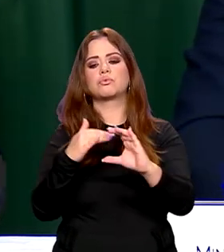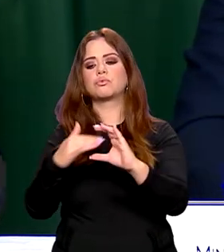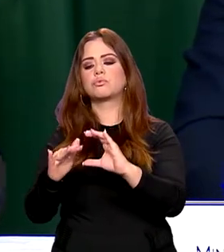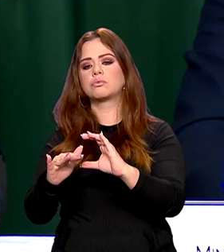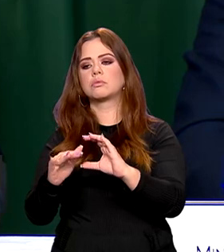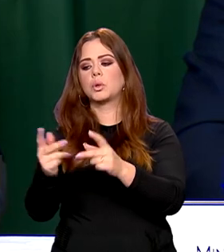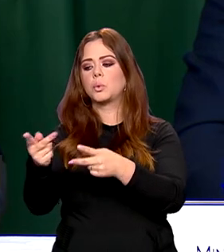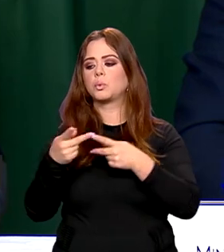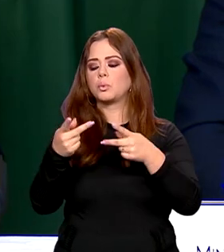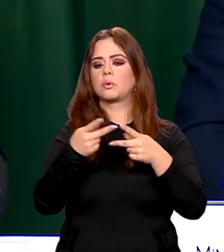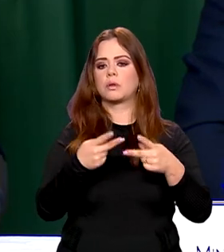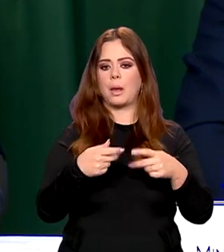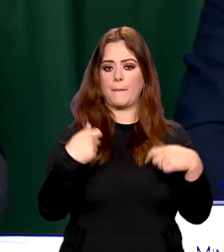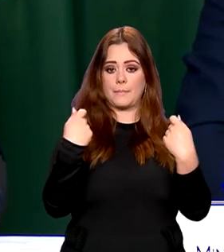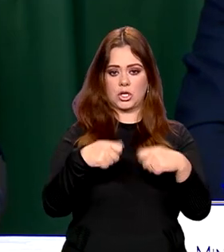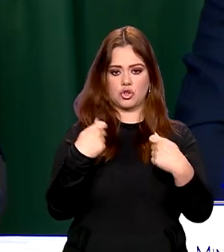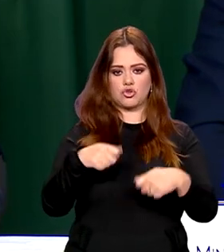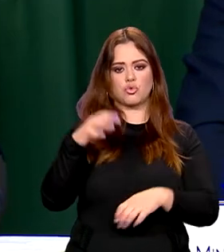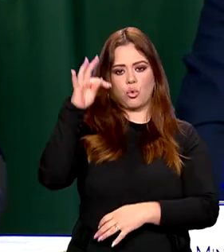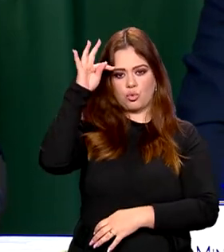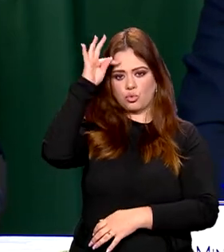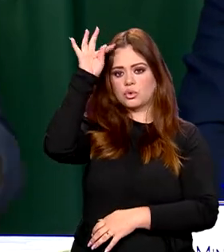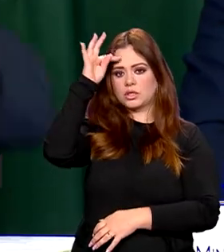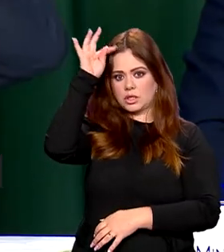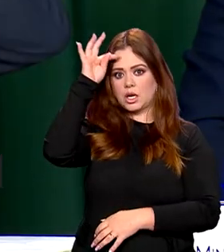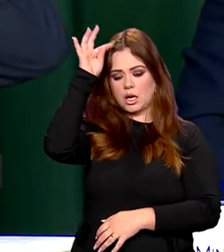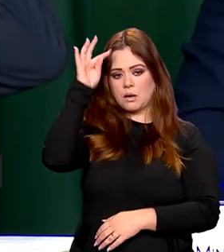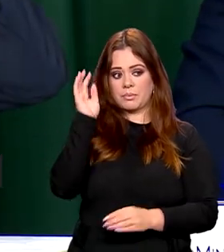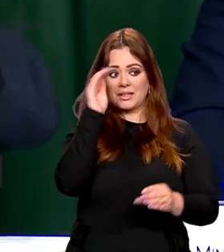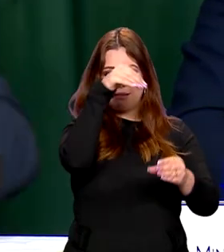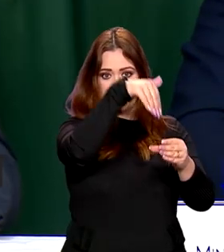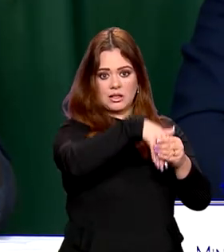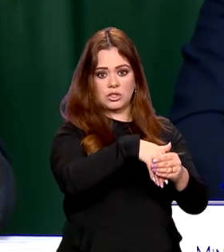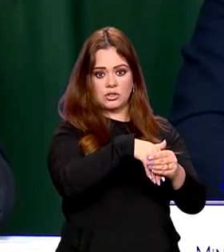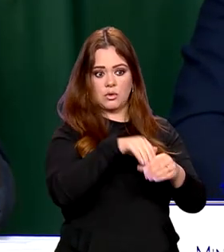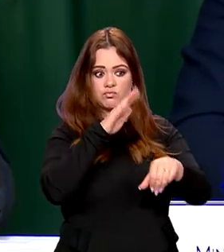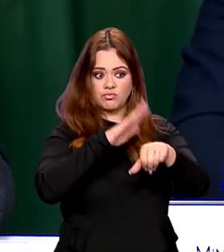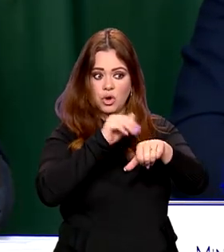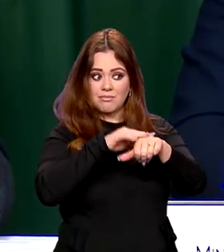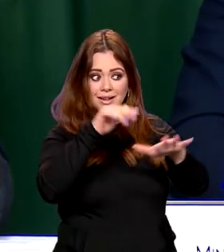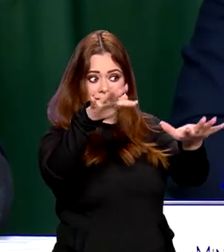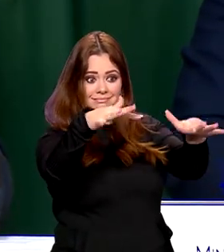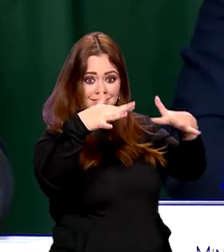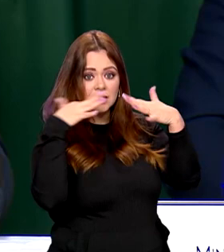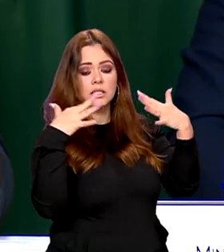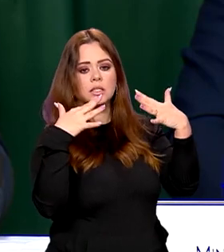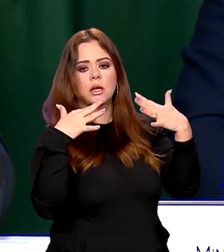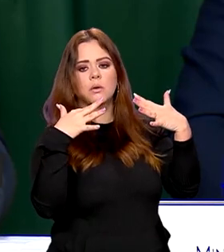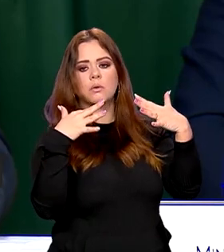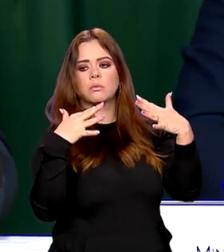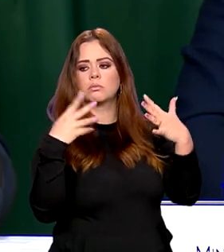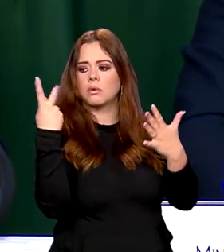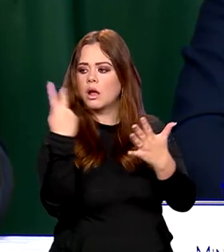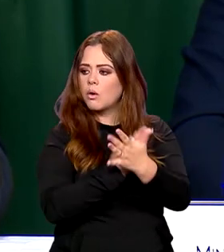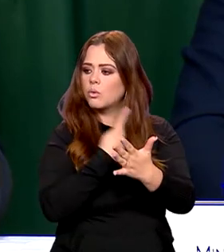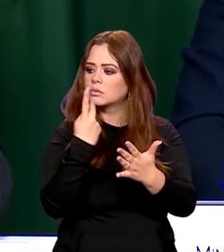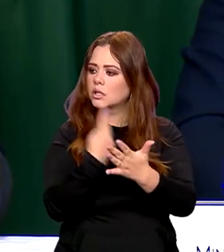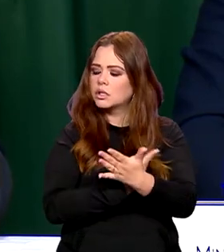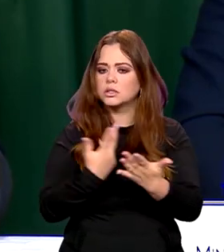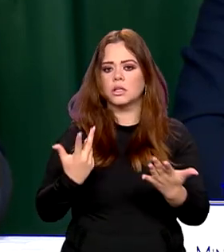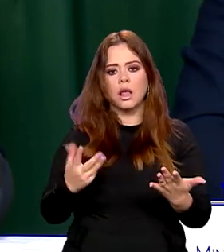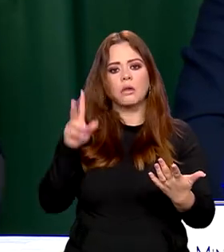Precisou o Trump, sabe, na disputa eleitoral, chamar atenção para o que estava acontecendo nos Estados